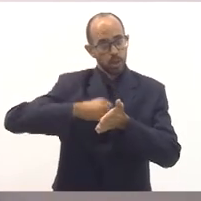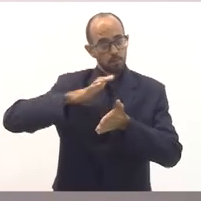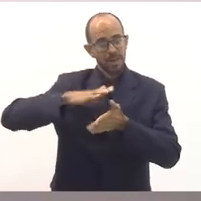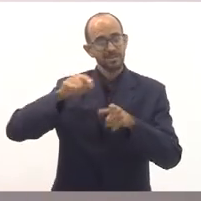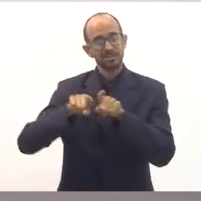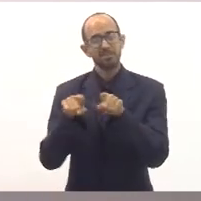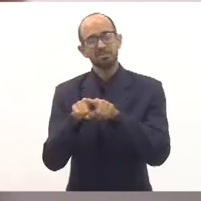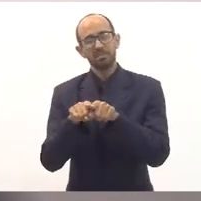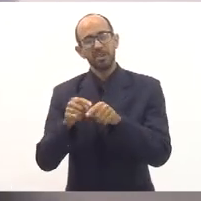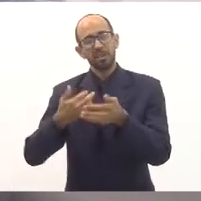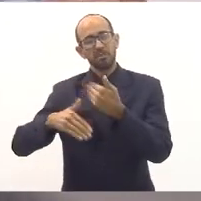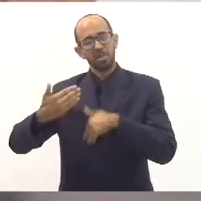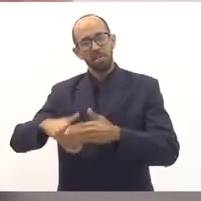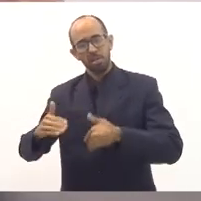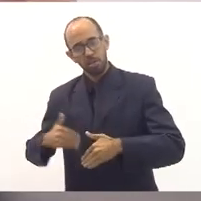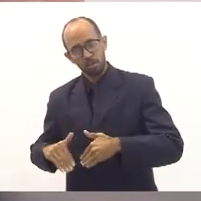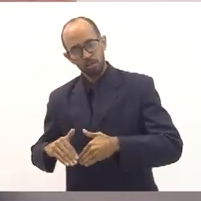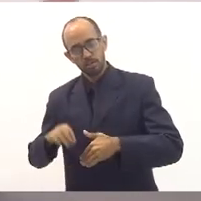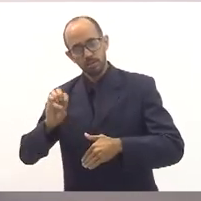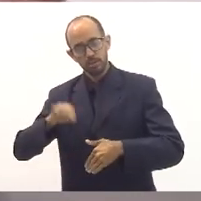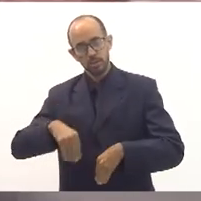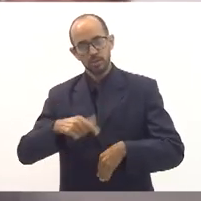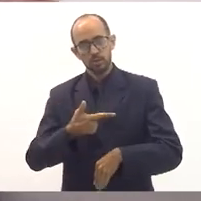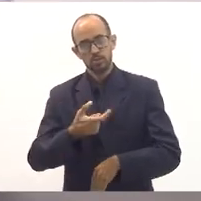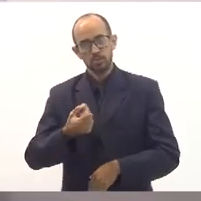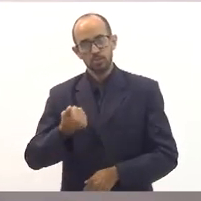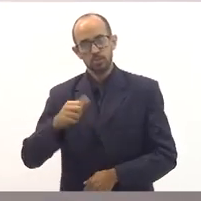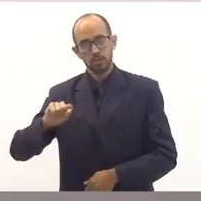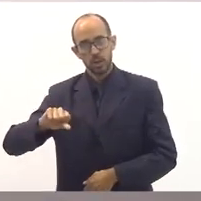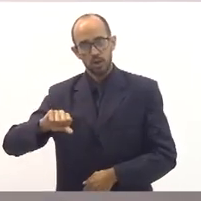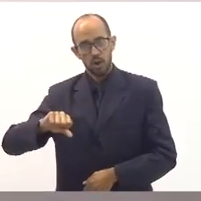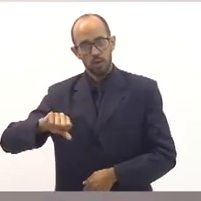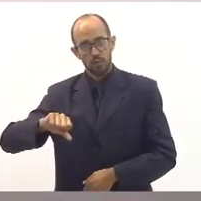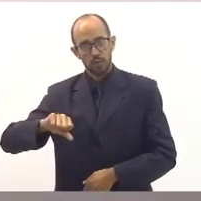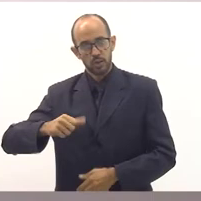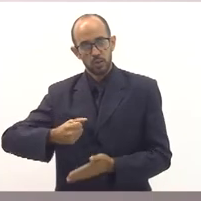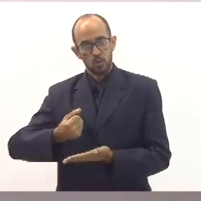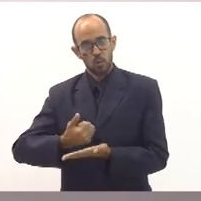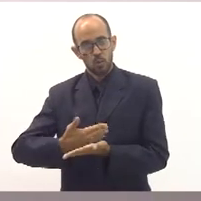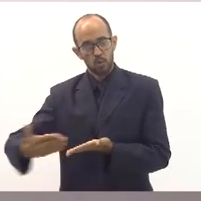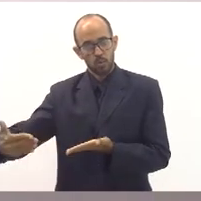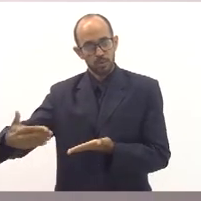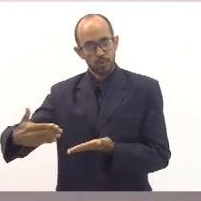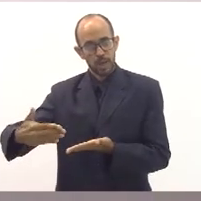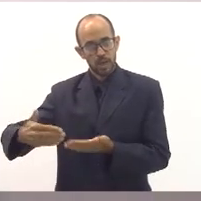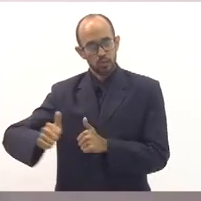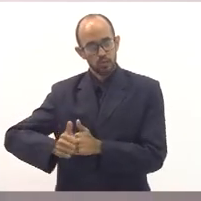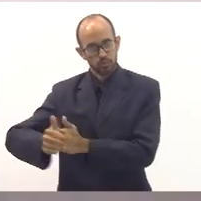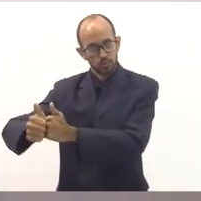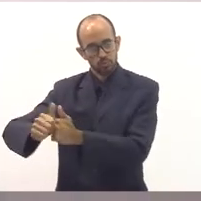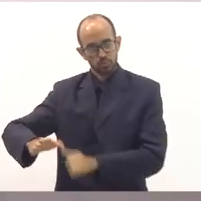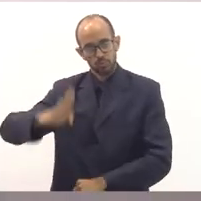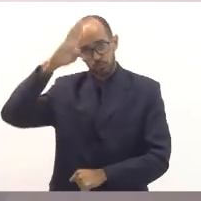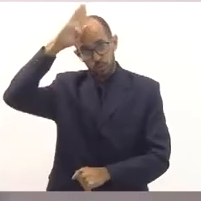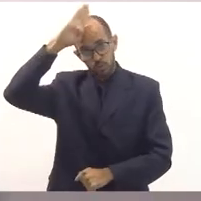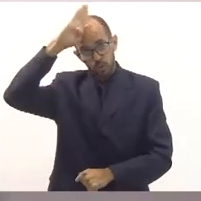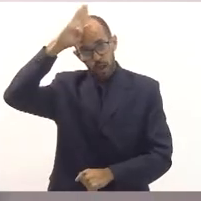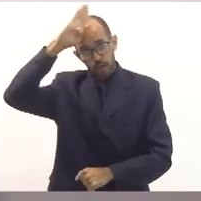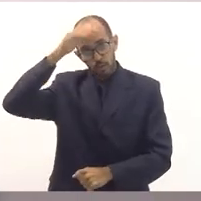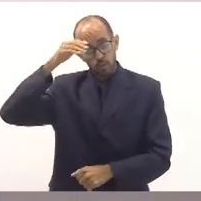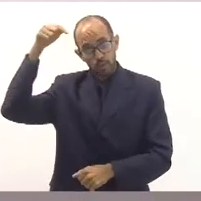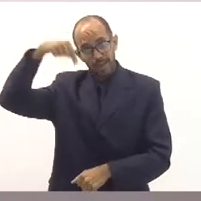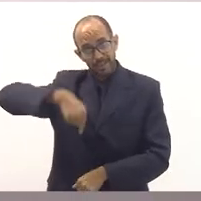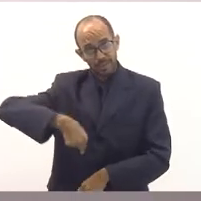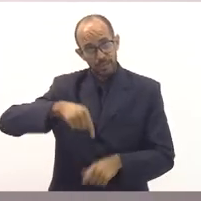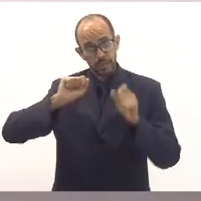retrocessos retrocessos vezes a partir de 2019 quando Entraram aí um monte de bolsonaristas que levantaram